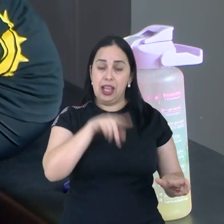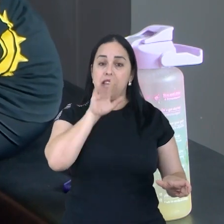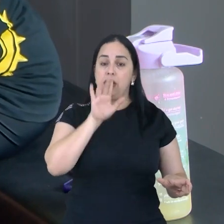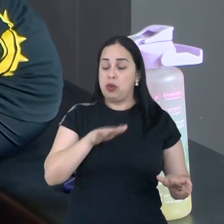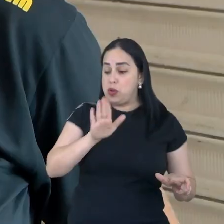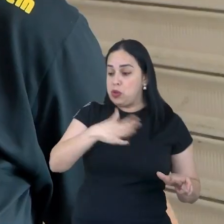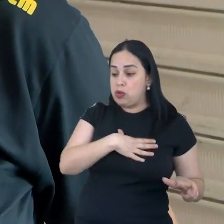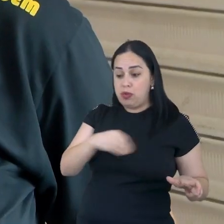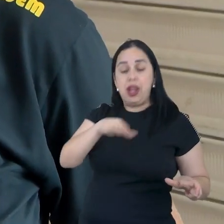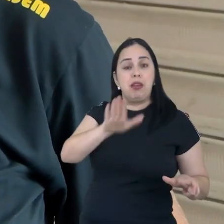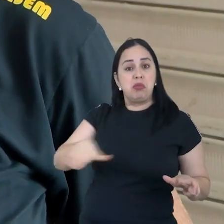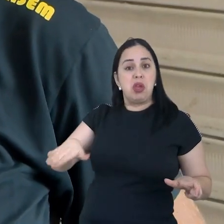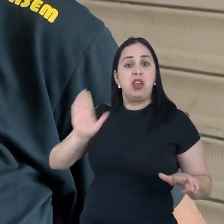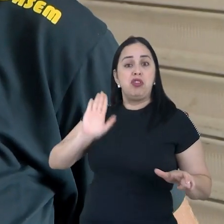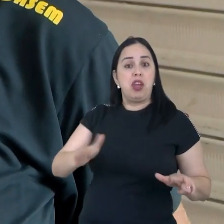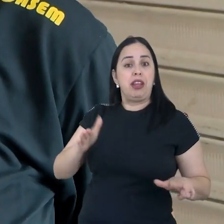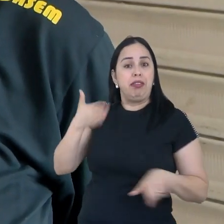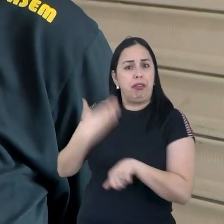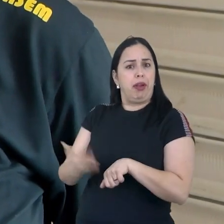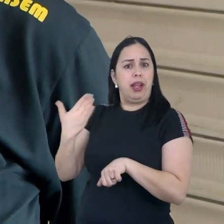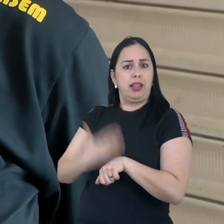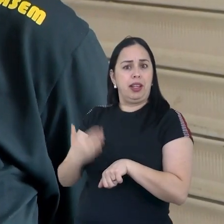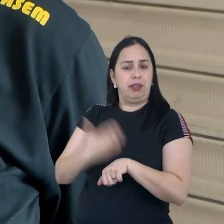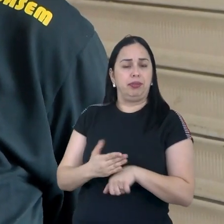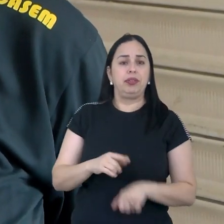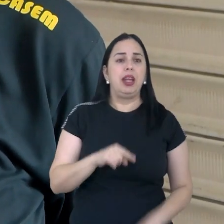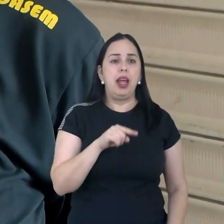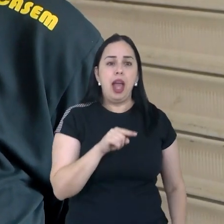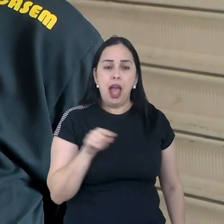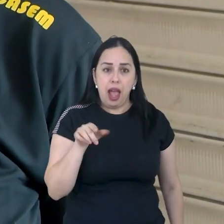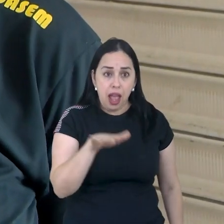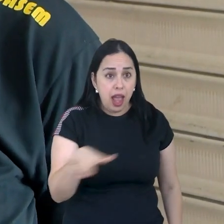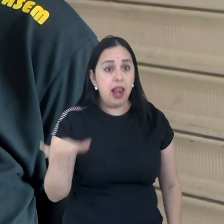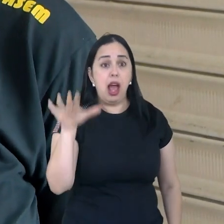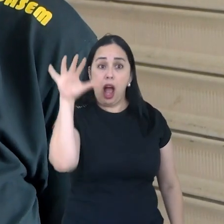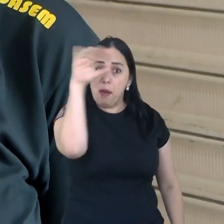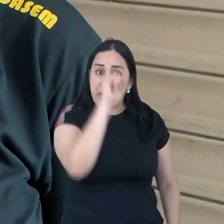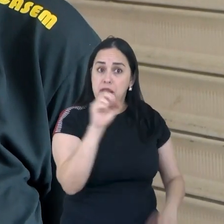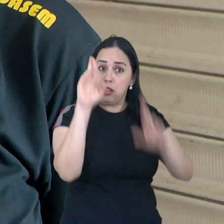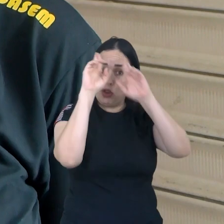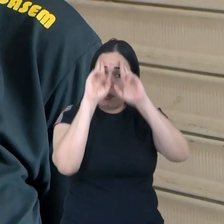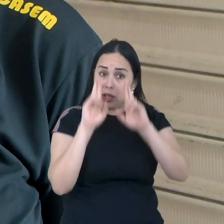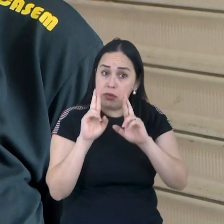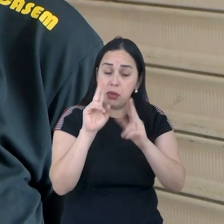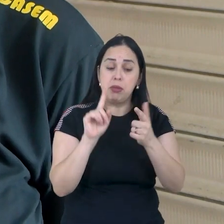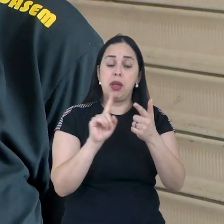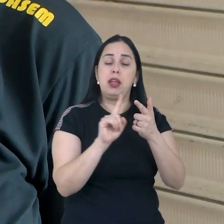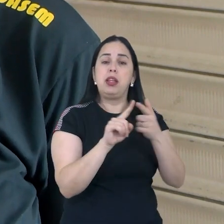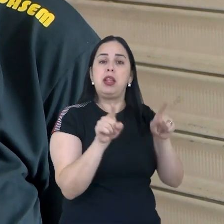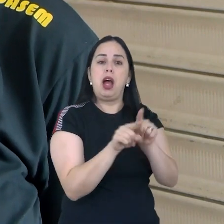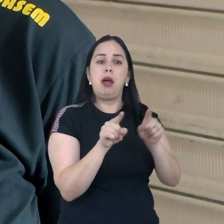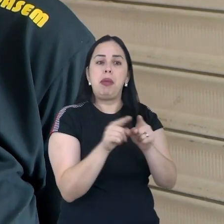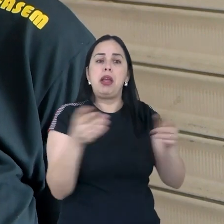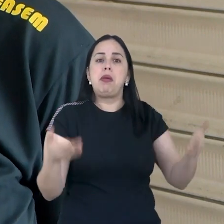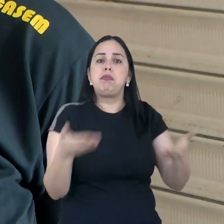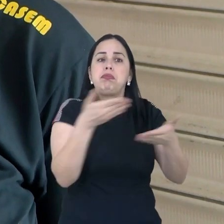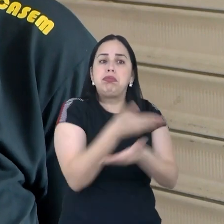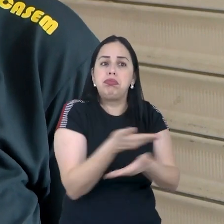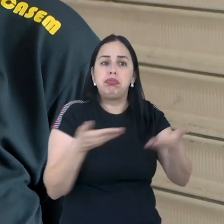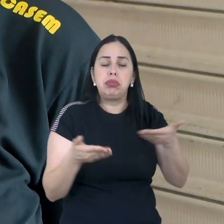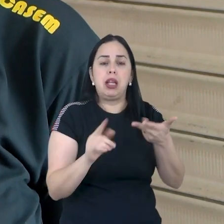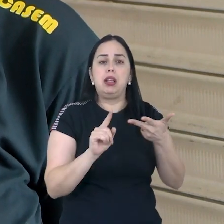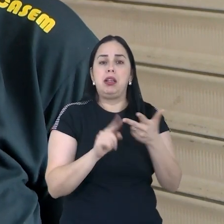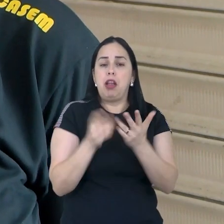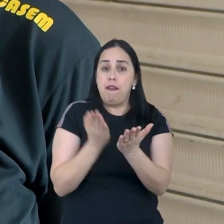algum tempo. Ele aprendeu muita coisa, né? Tanto respeito com os colegas, quanto pessoas na rua,